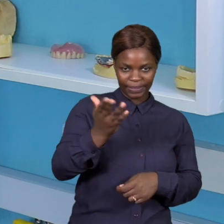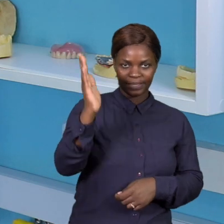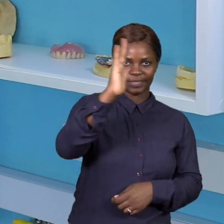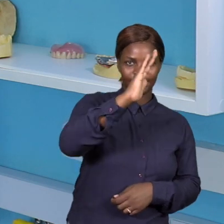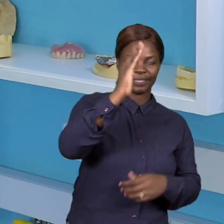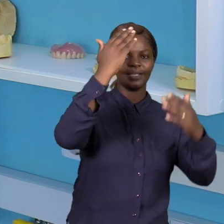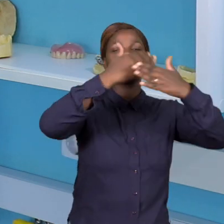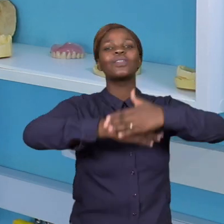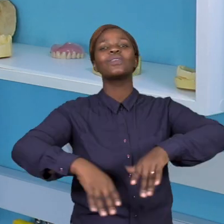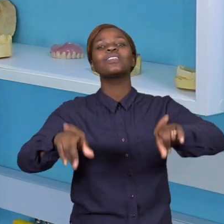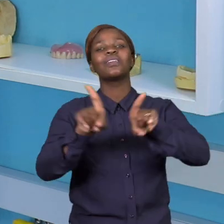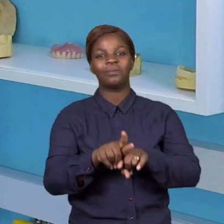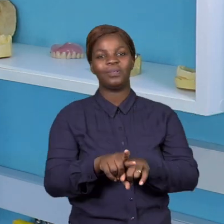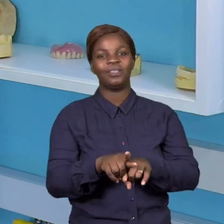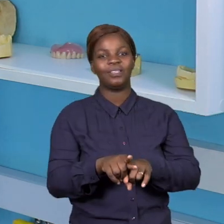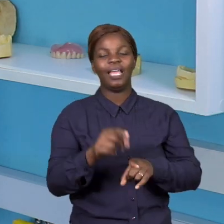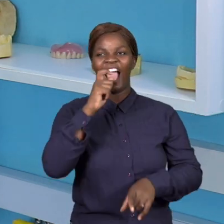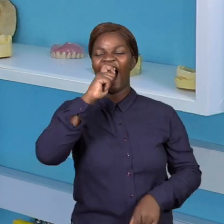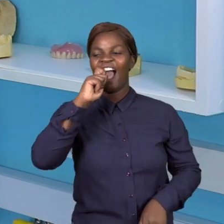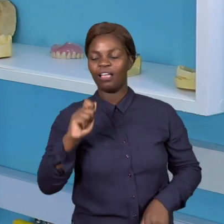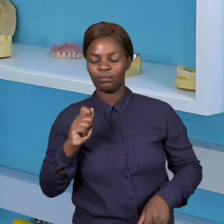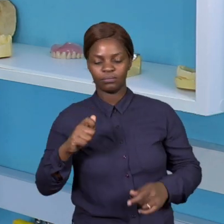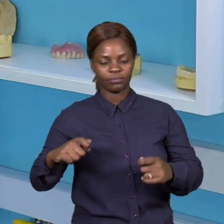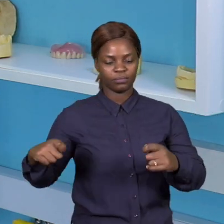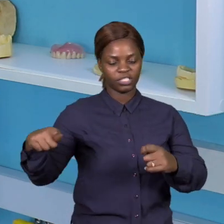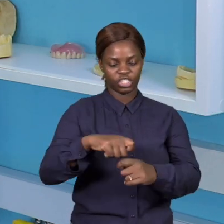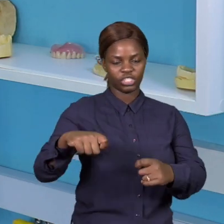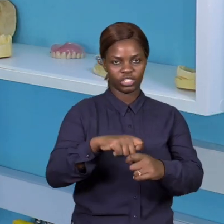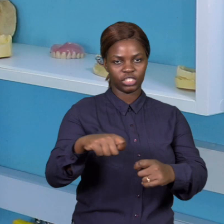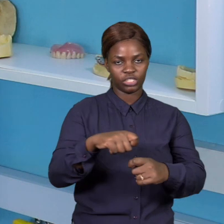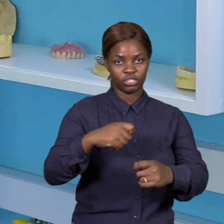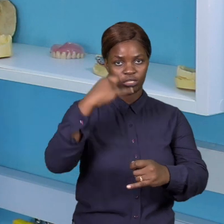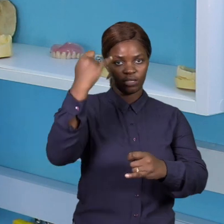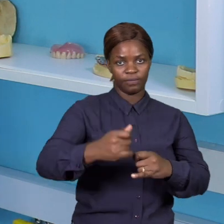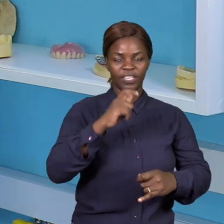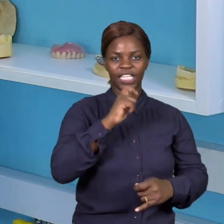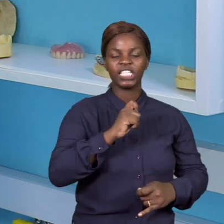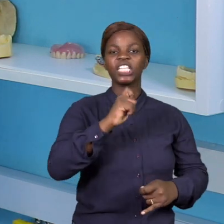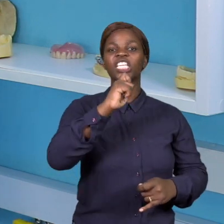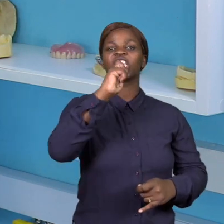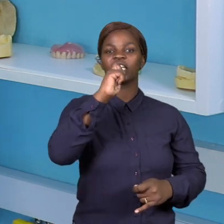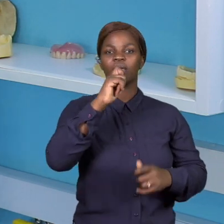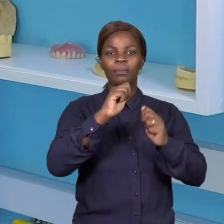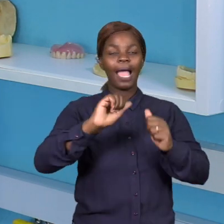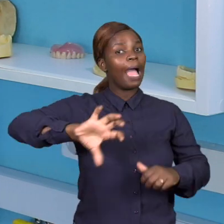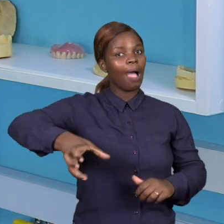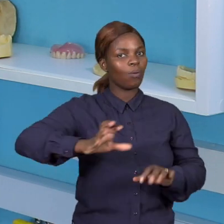removendo as placas, ok? E escovando, mas sem pasta dentífica.